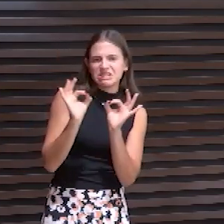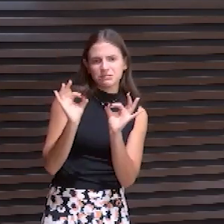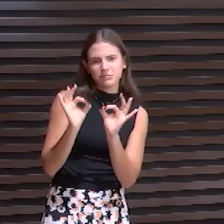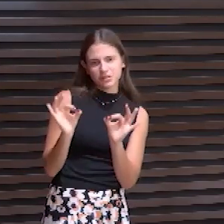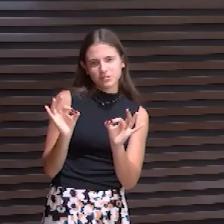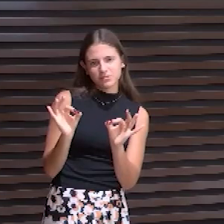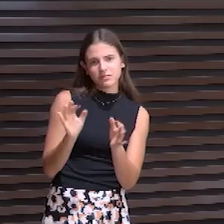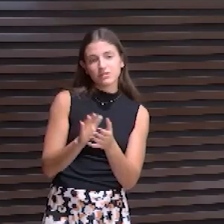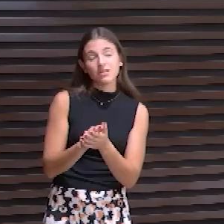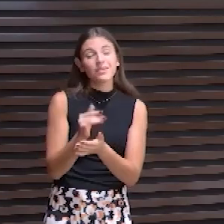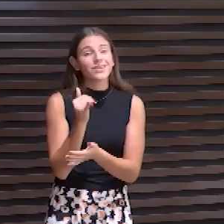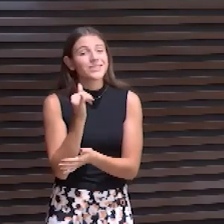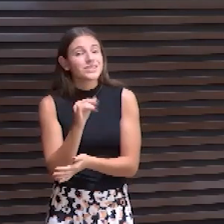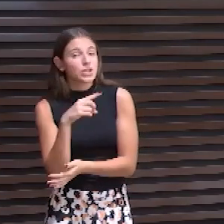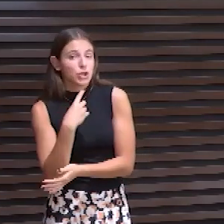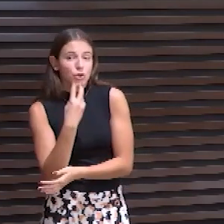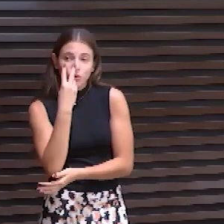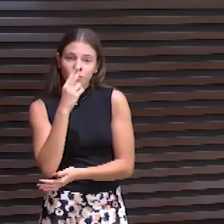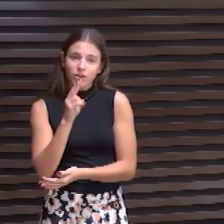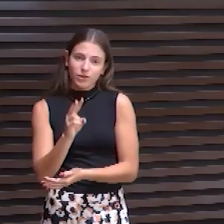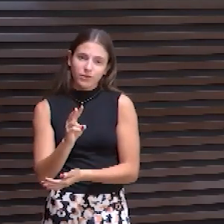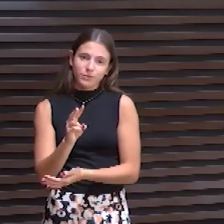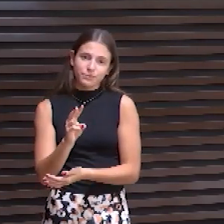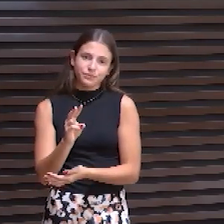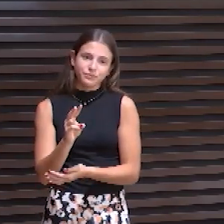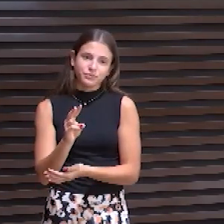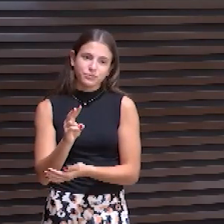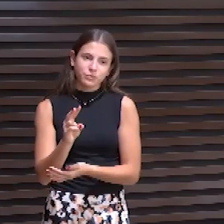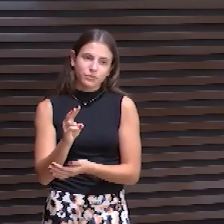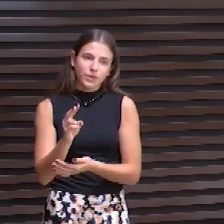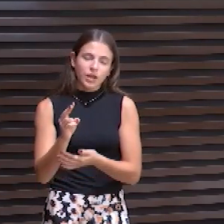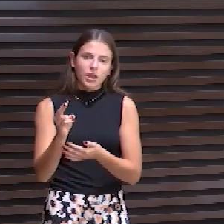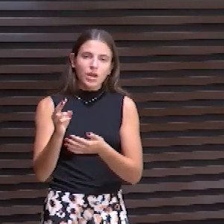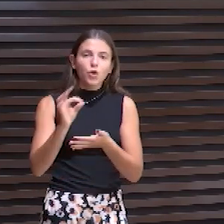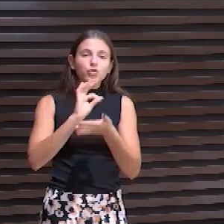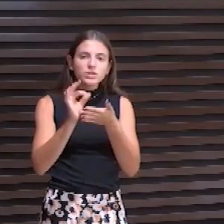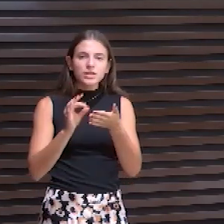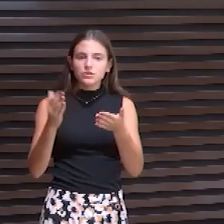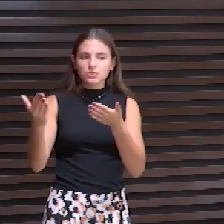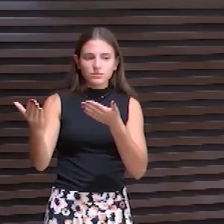Se nós olharmos os relatos paralelos,